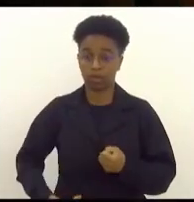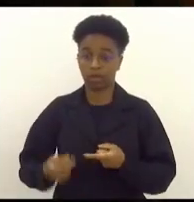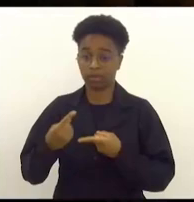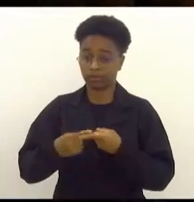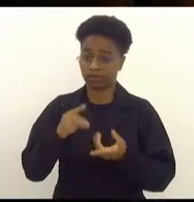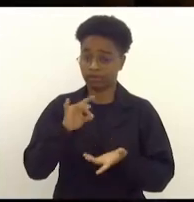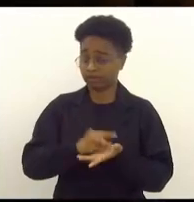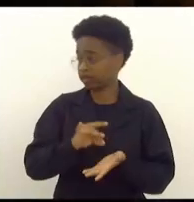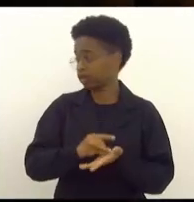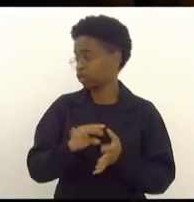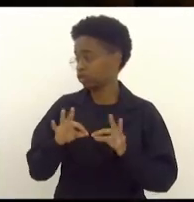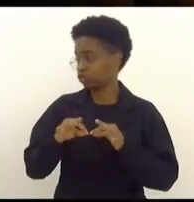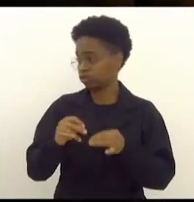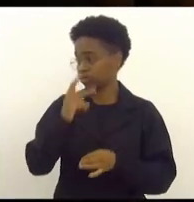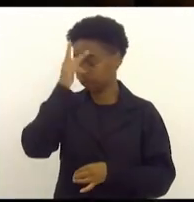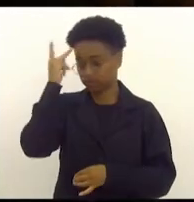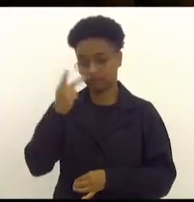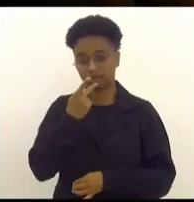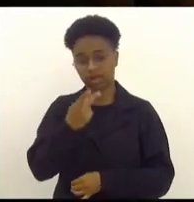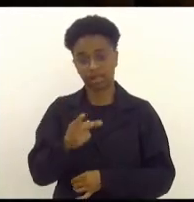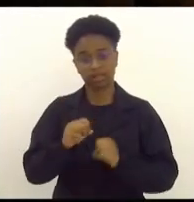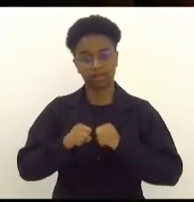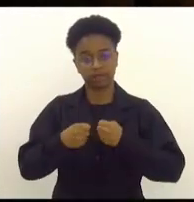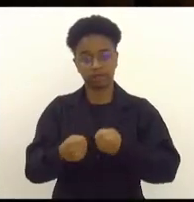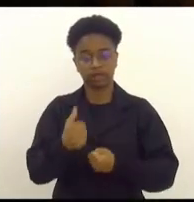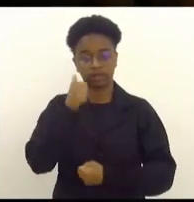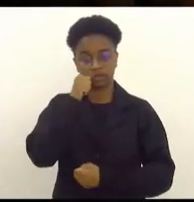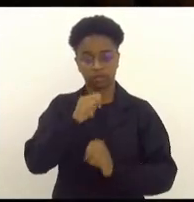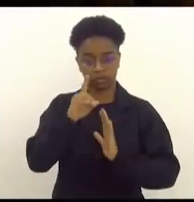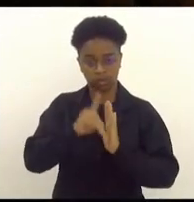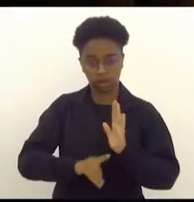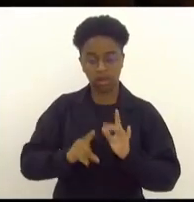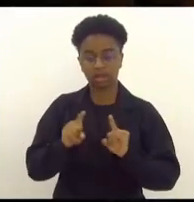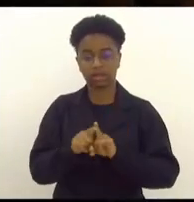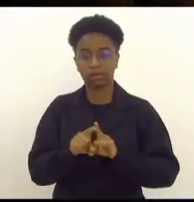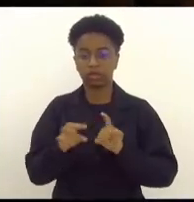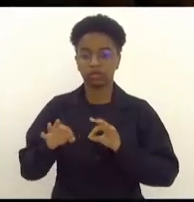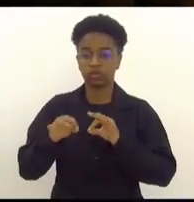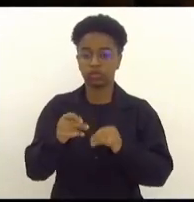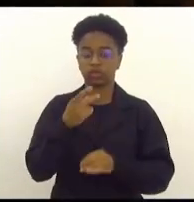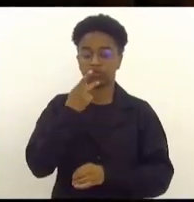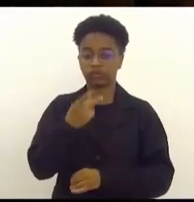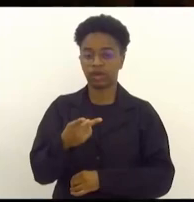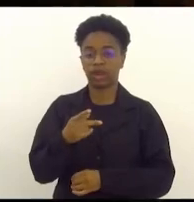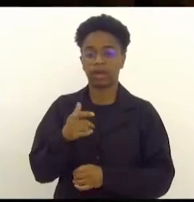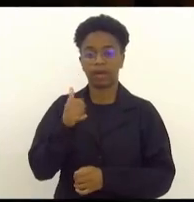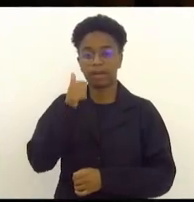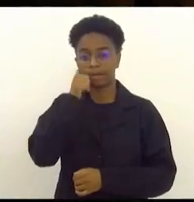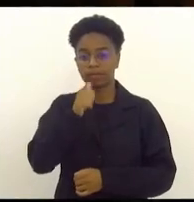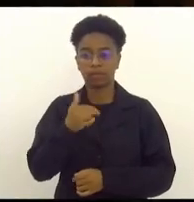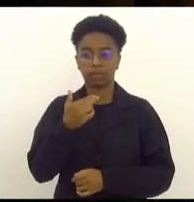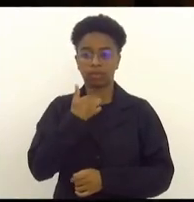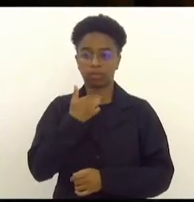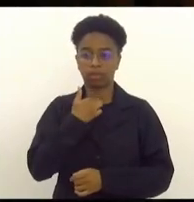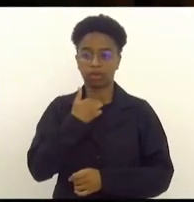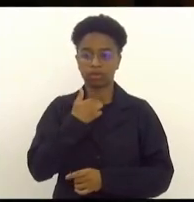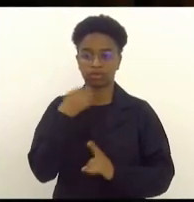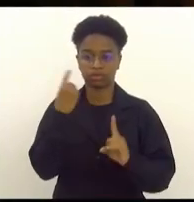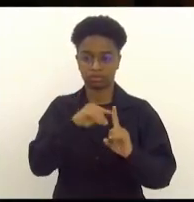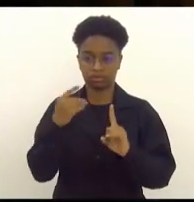contas todo mundo diz que defende o direito das mulheres todo mundo diz que mulheres não se batem com nenhuma flor